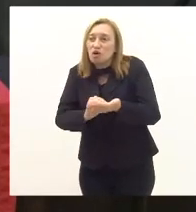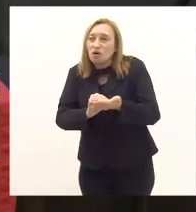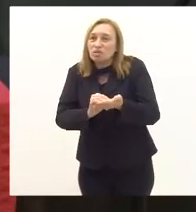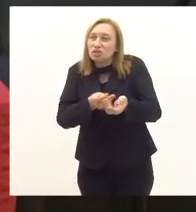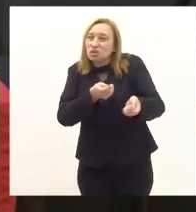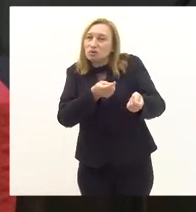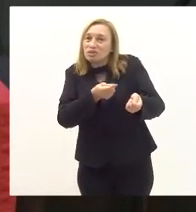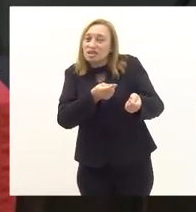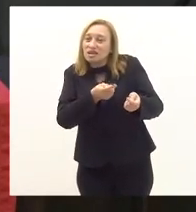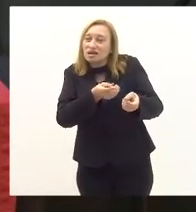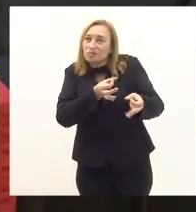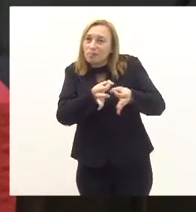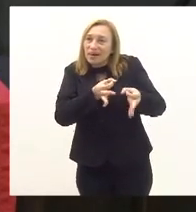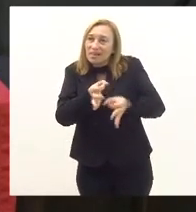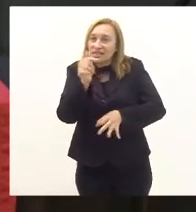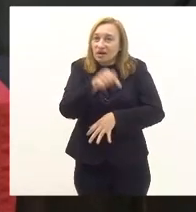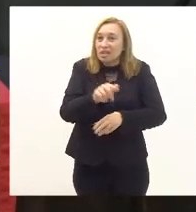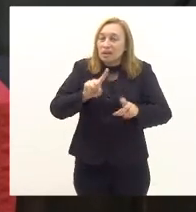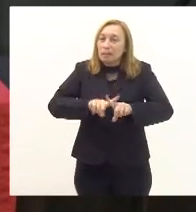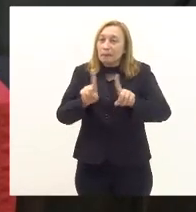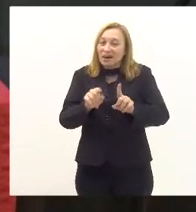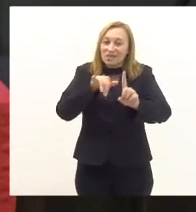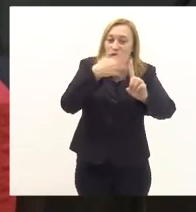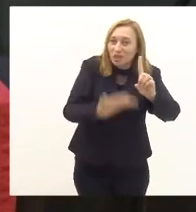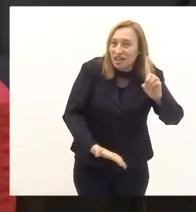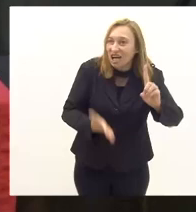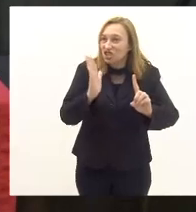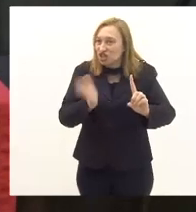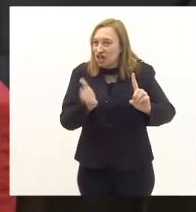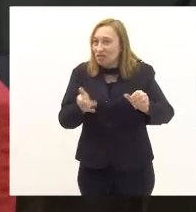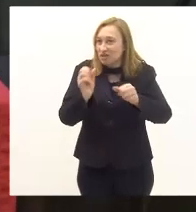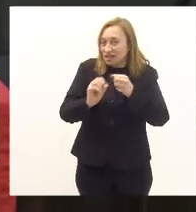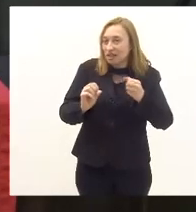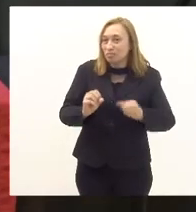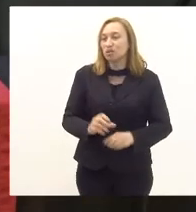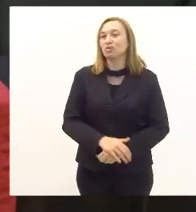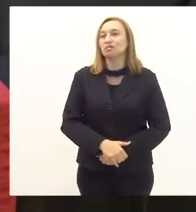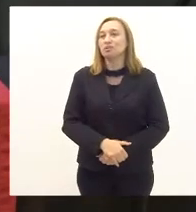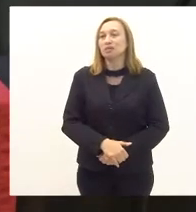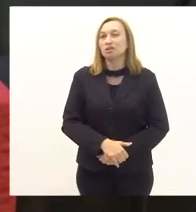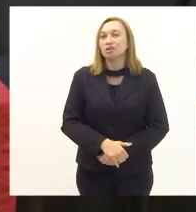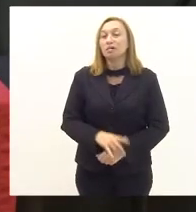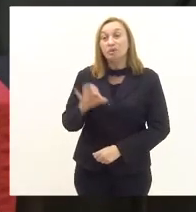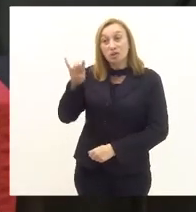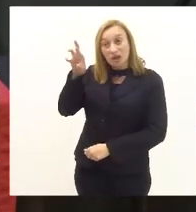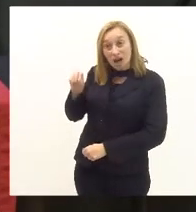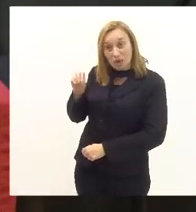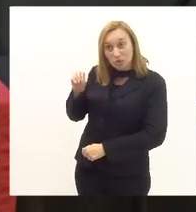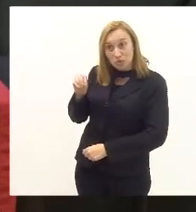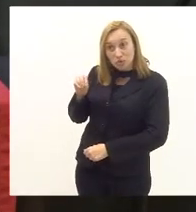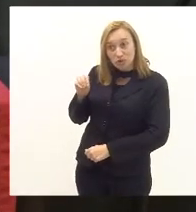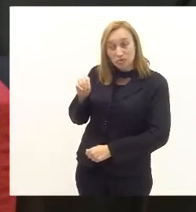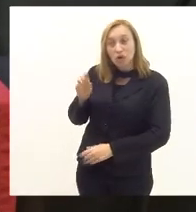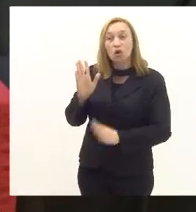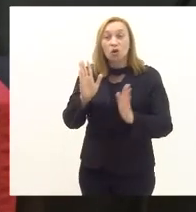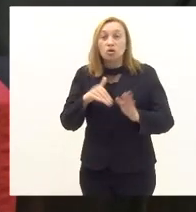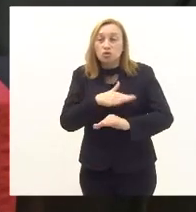aqui, mas a homenagem já tinha sido feita no início pelo Cláudio Nascimento. Nós todos